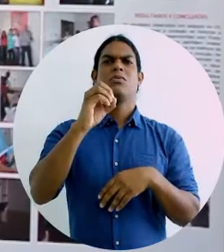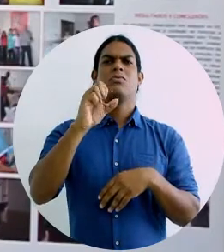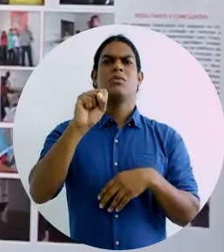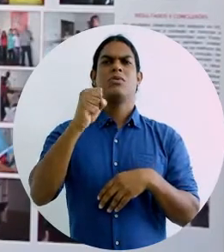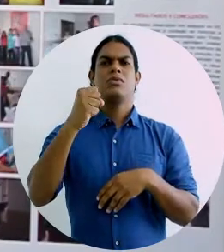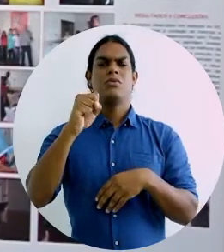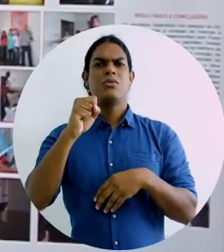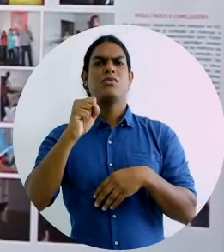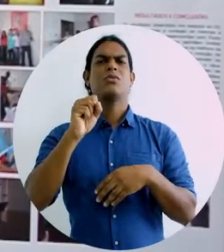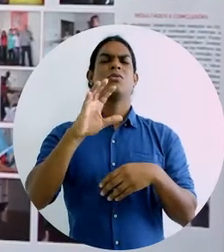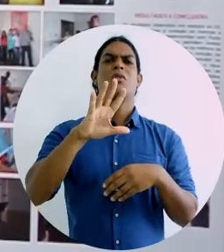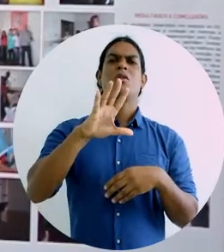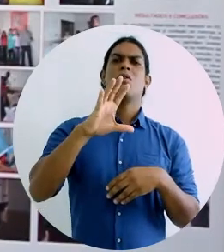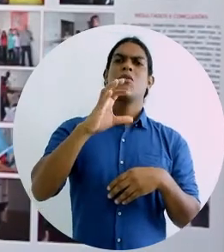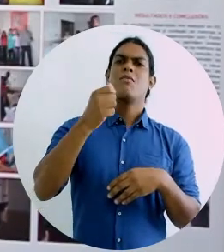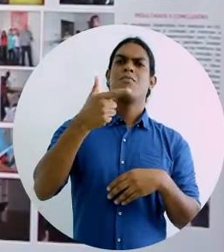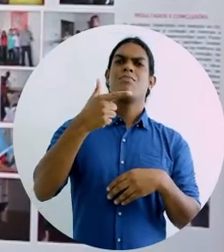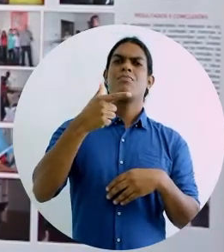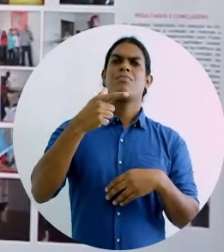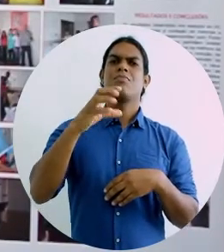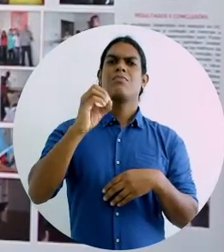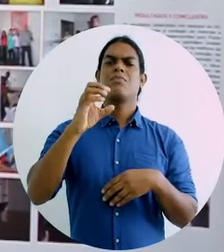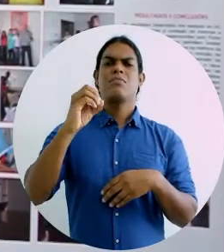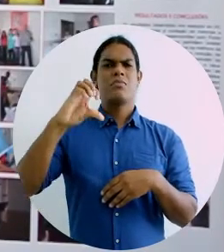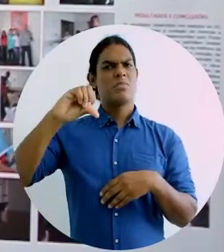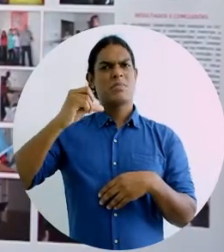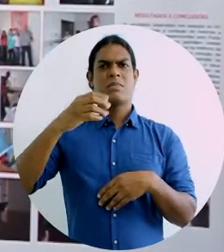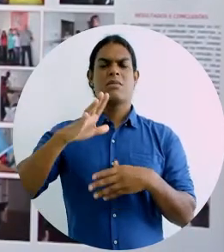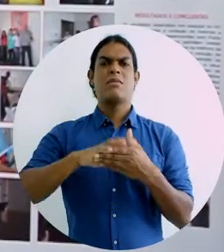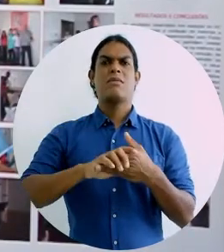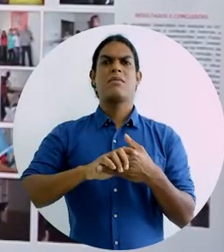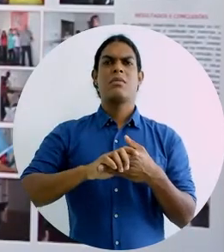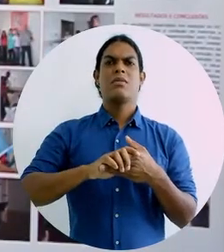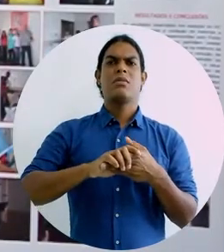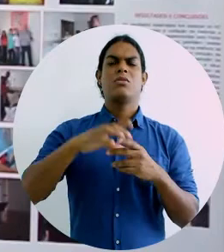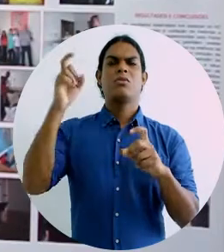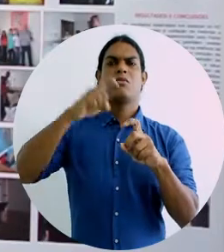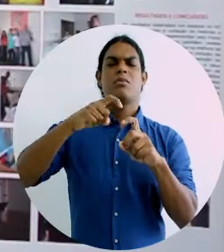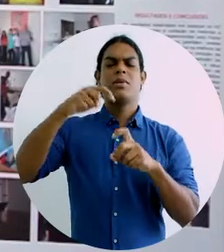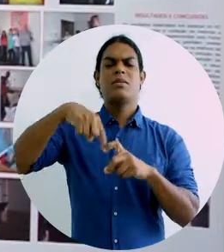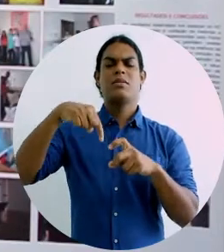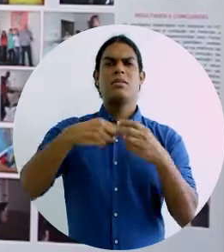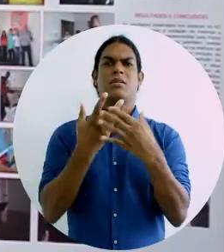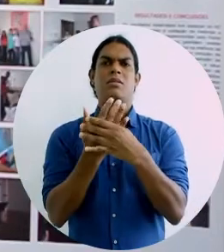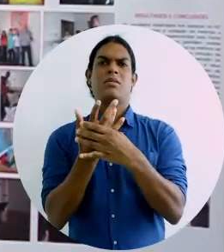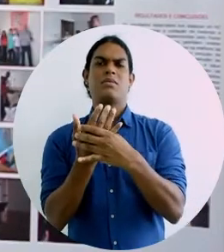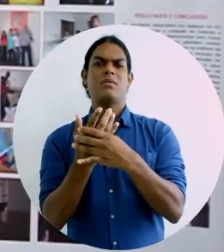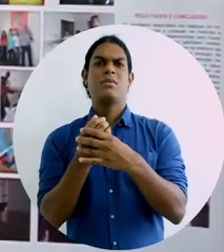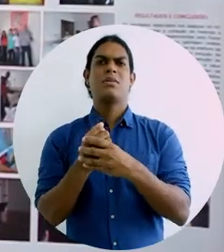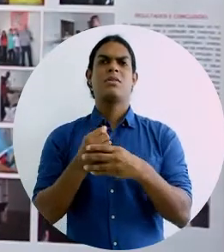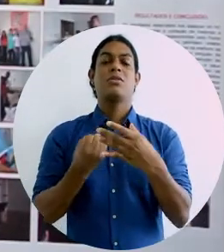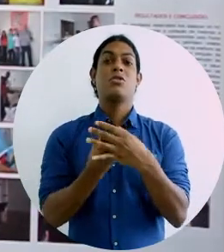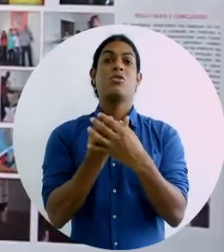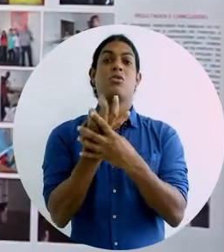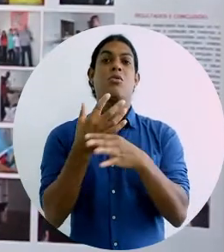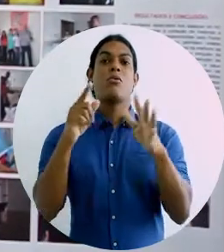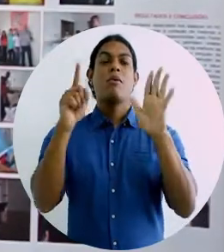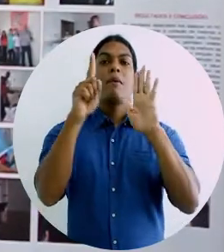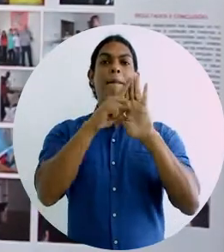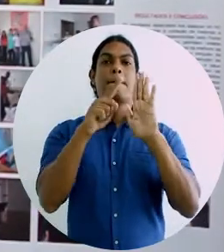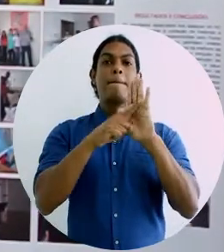professora aqui do hospital, do curso de medicina, ela criou um programa chamado MAIS,